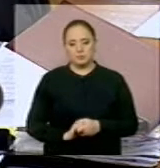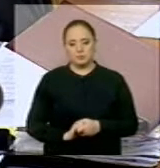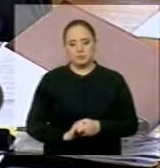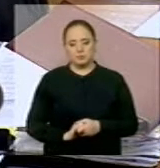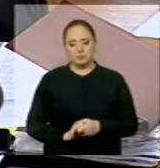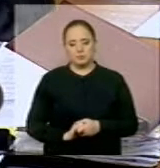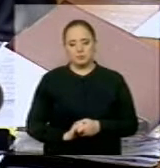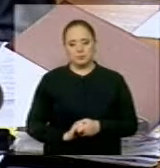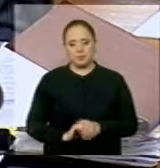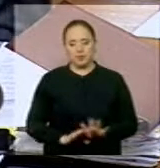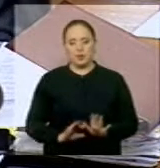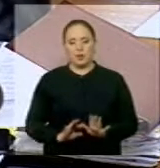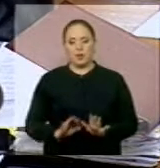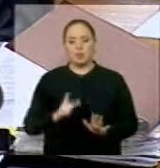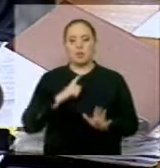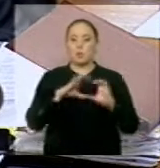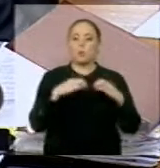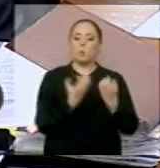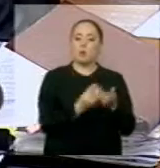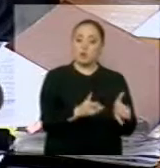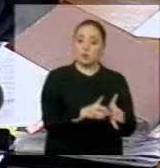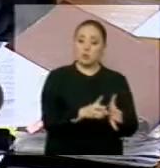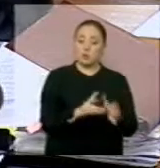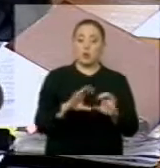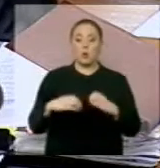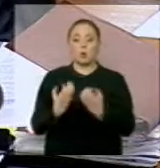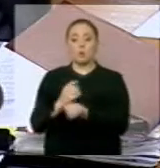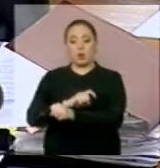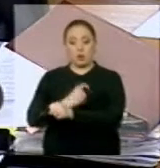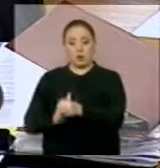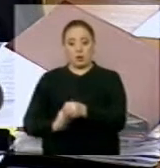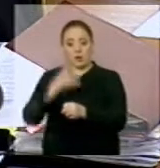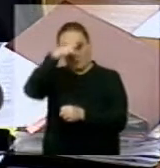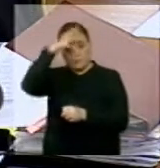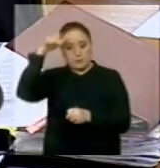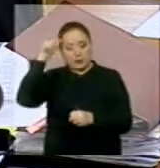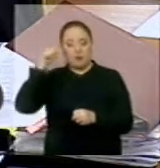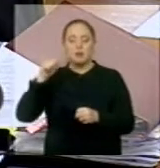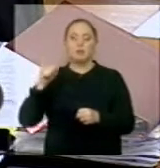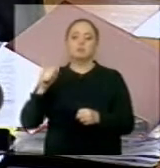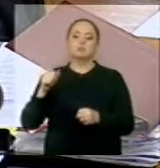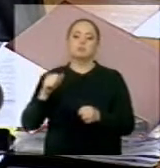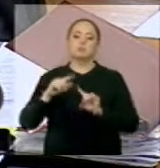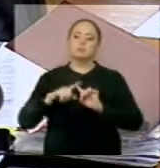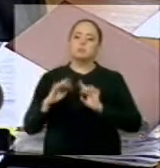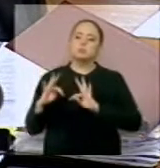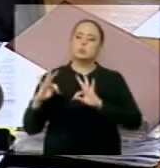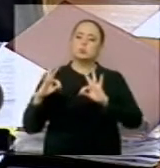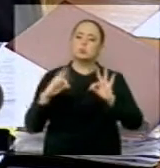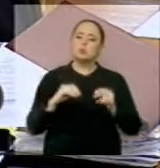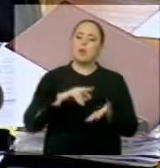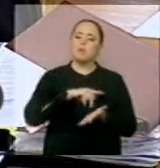à comunidade indígena, à comunidade quilombola amazônica, mas do do país todo, em